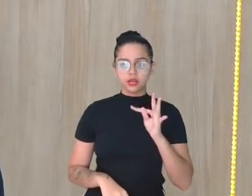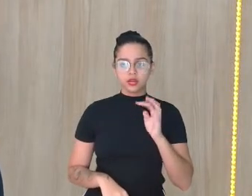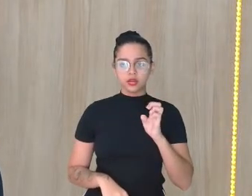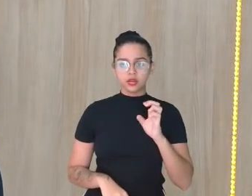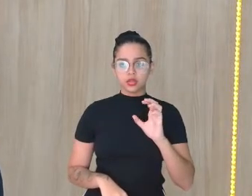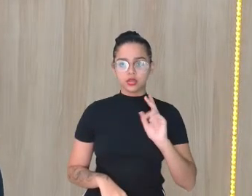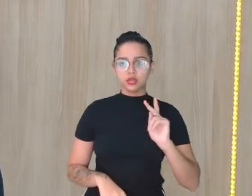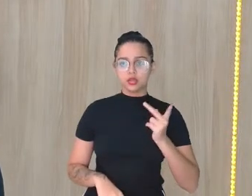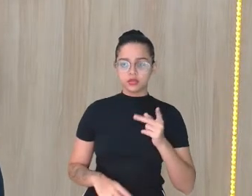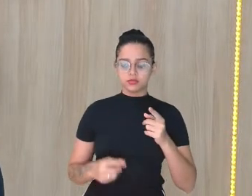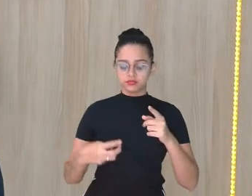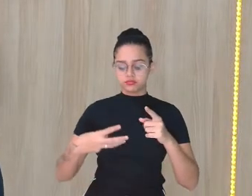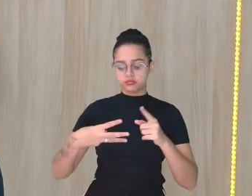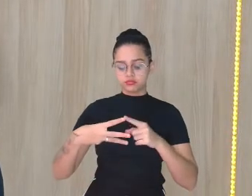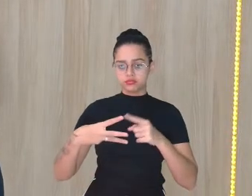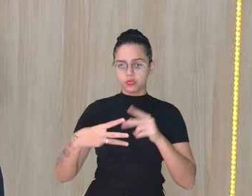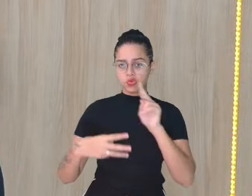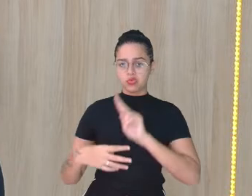mais